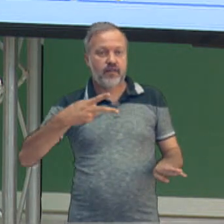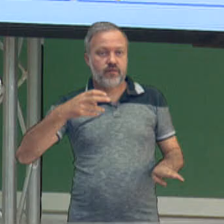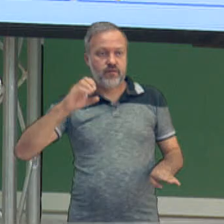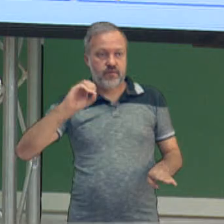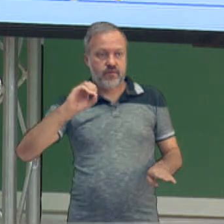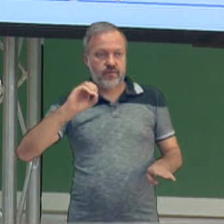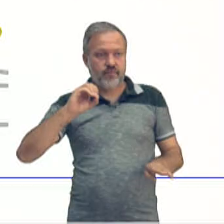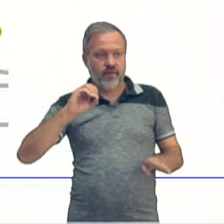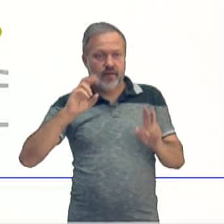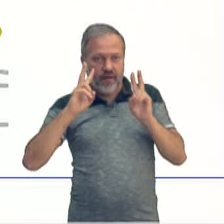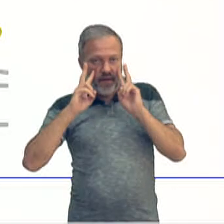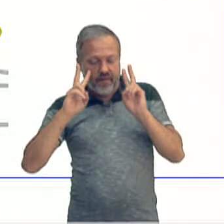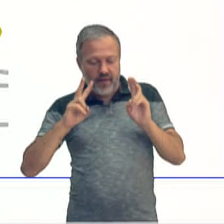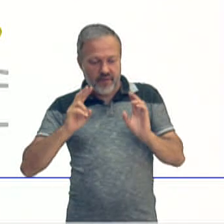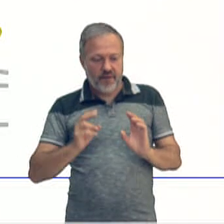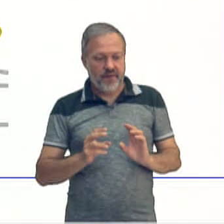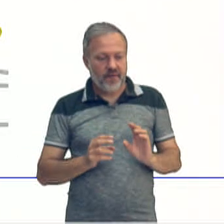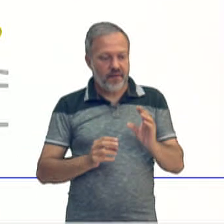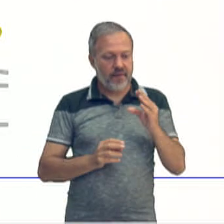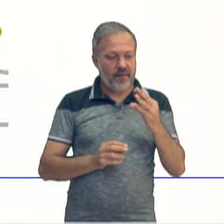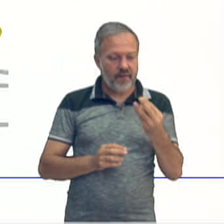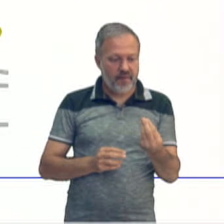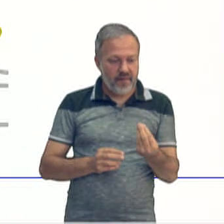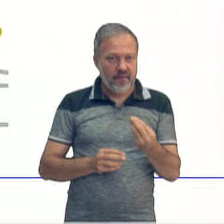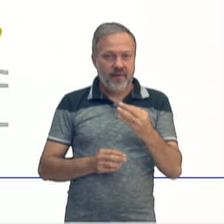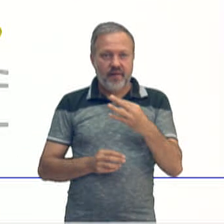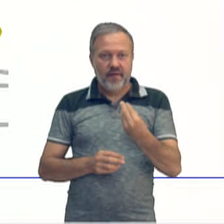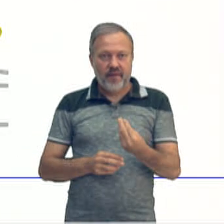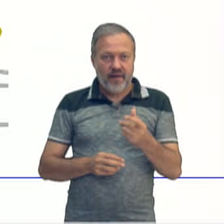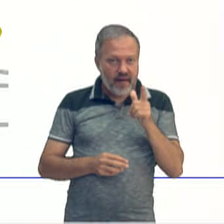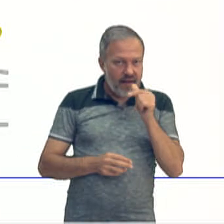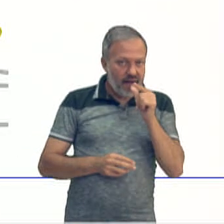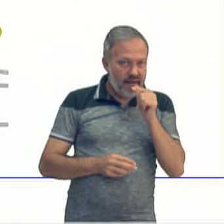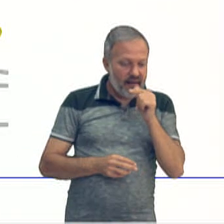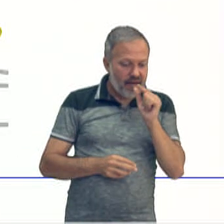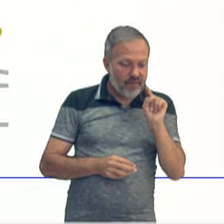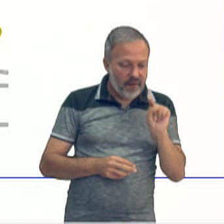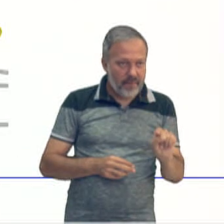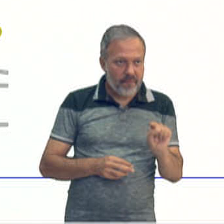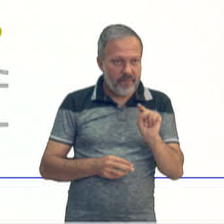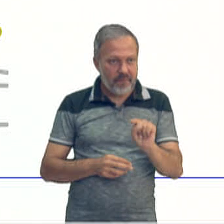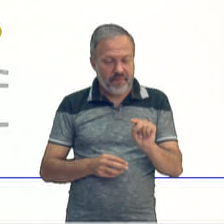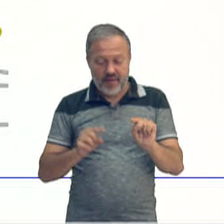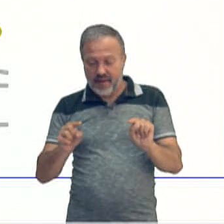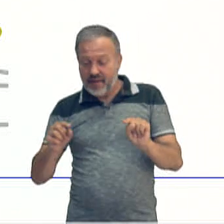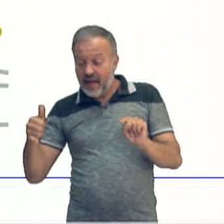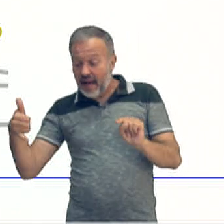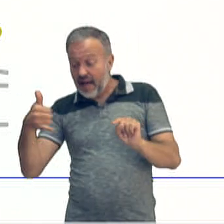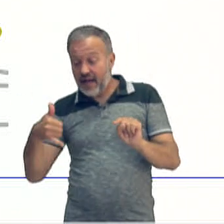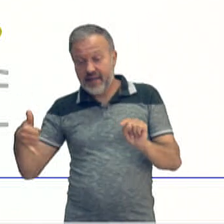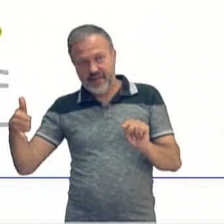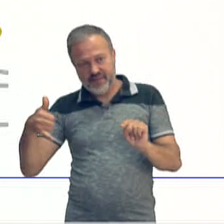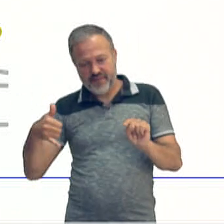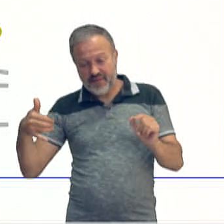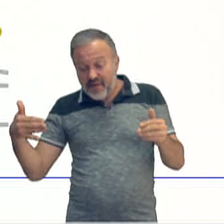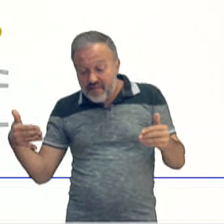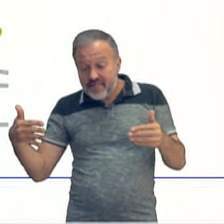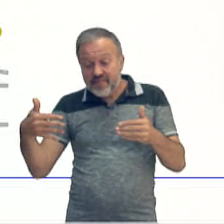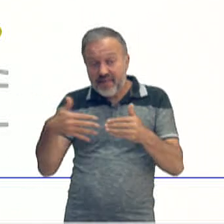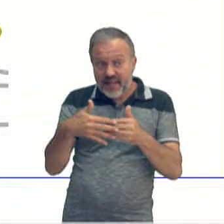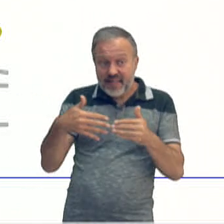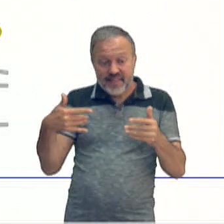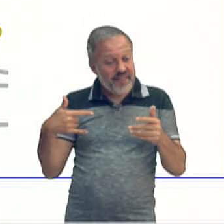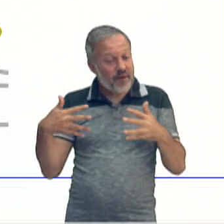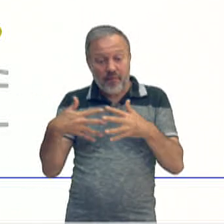aqui ainda está fazendo uma brincadeira ali entre a água e o óleo. Então está dizendo aqui, né? E aí, óleo, vamos sair? Não posso misturar